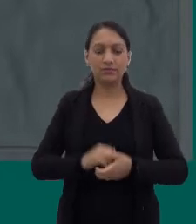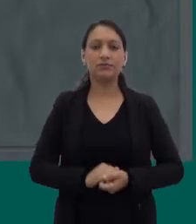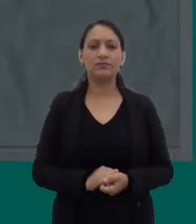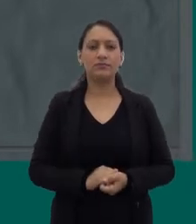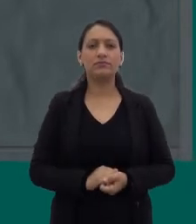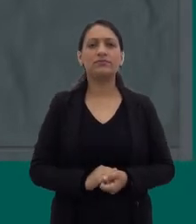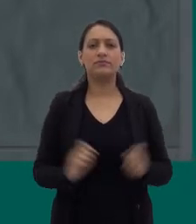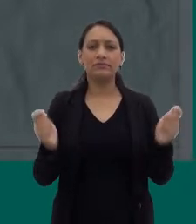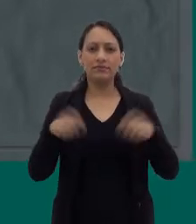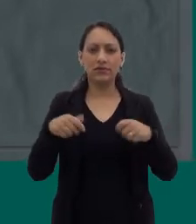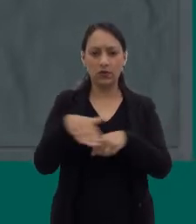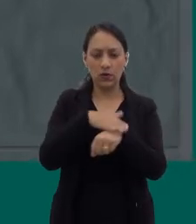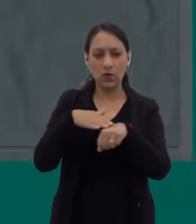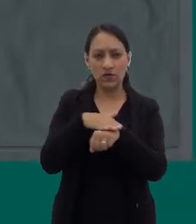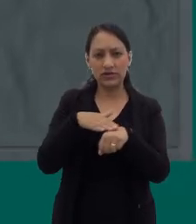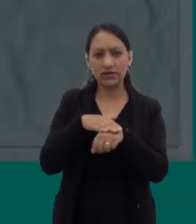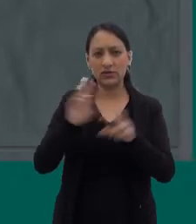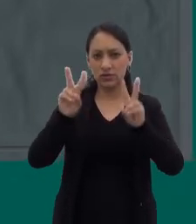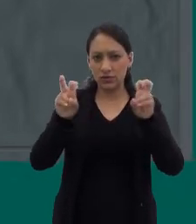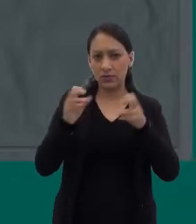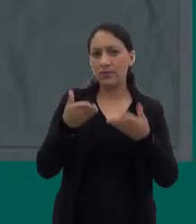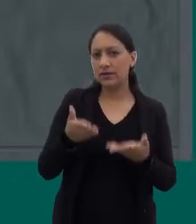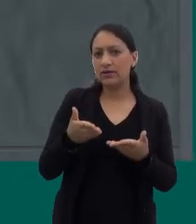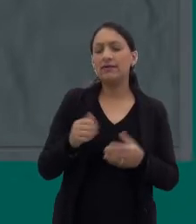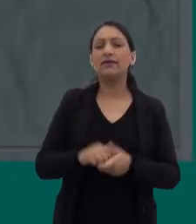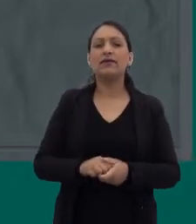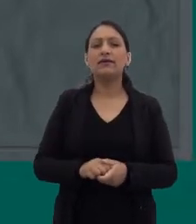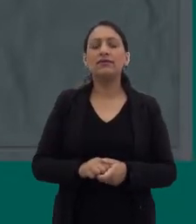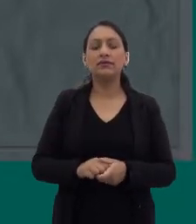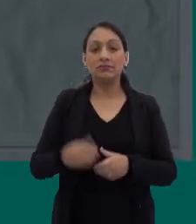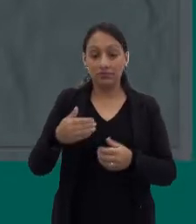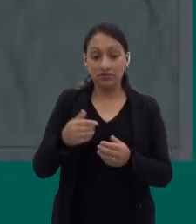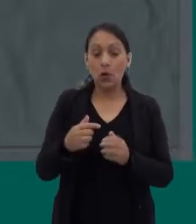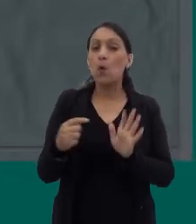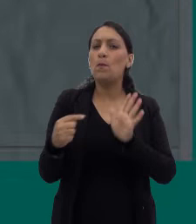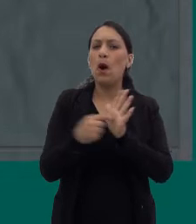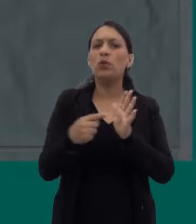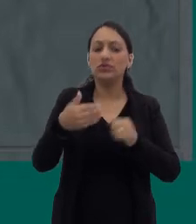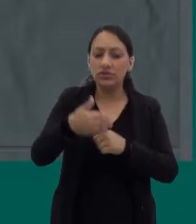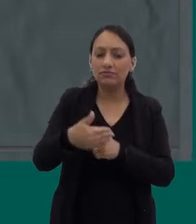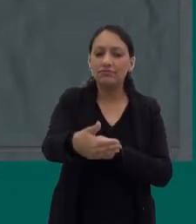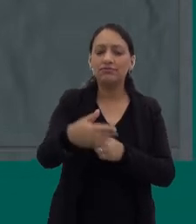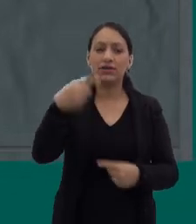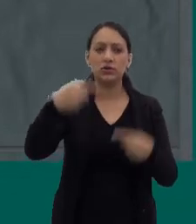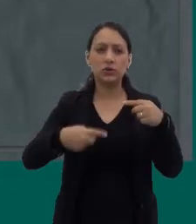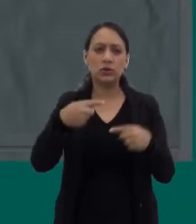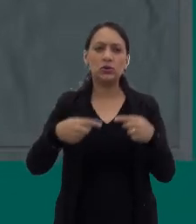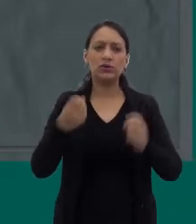pode ir conversando sobre isso, o ponto de partida, né, para a gente discutir ansiedade